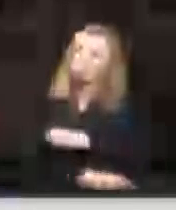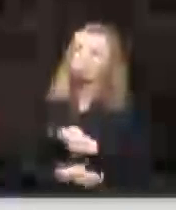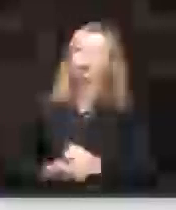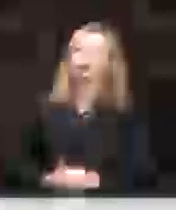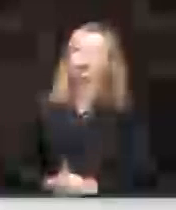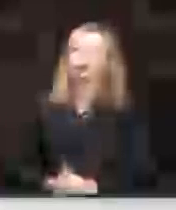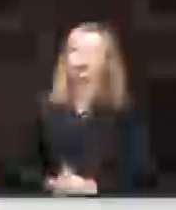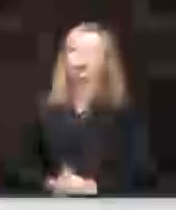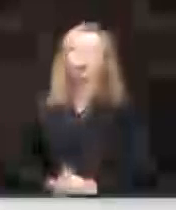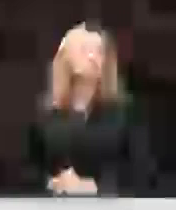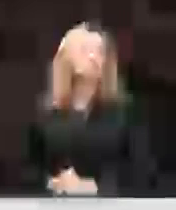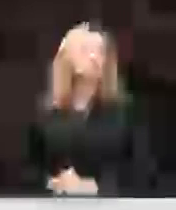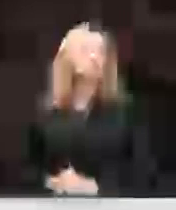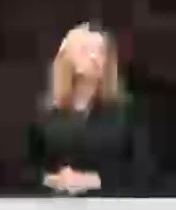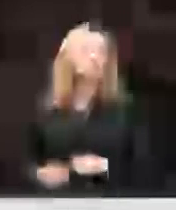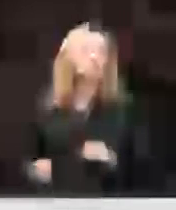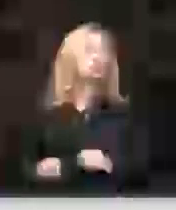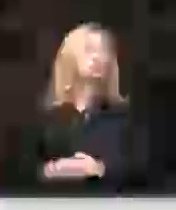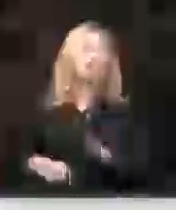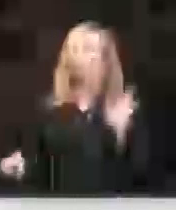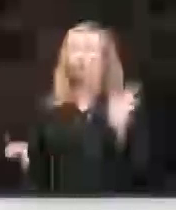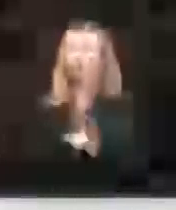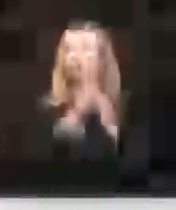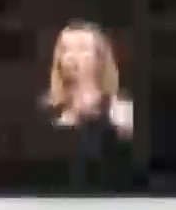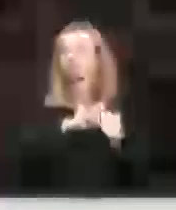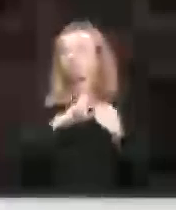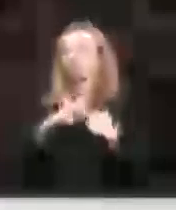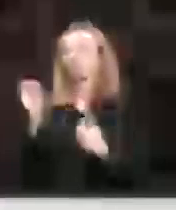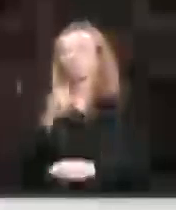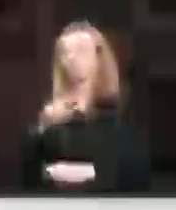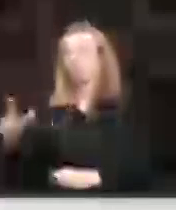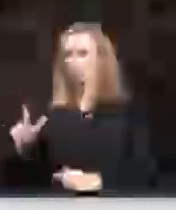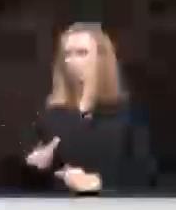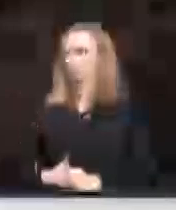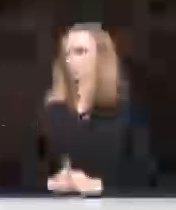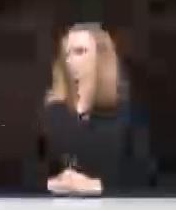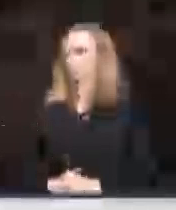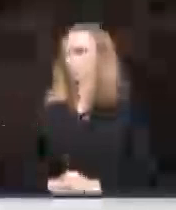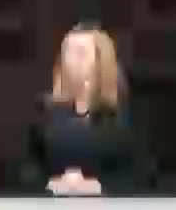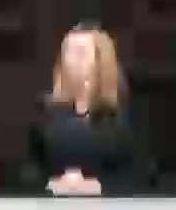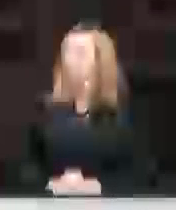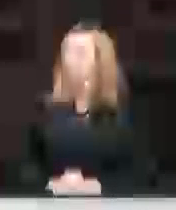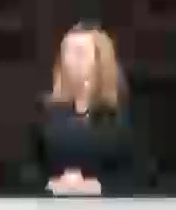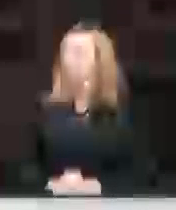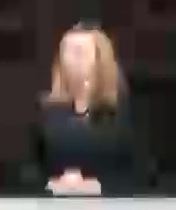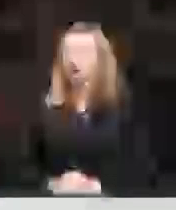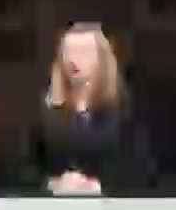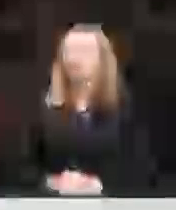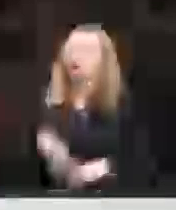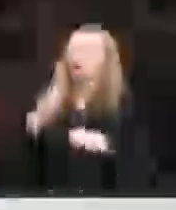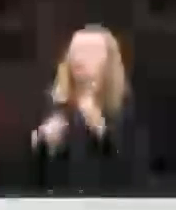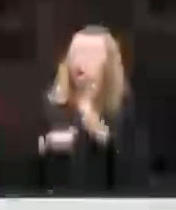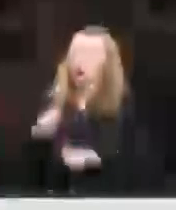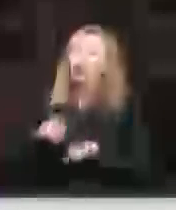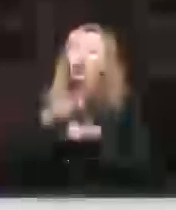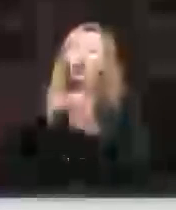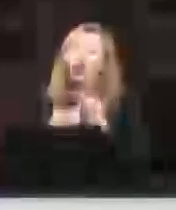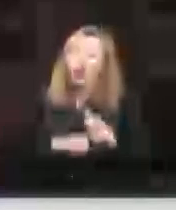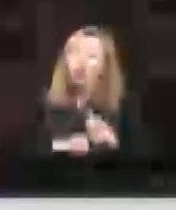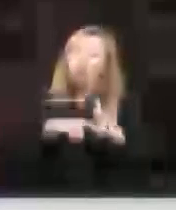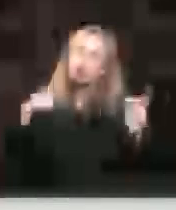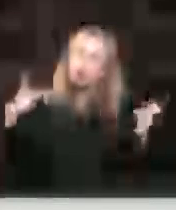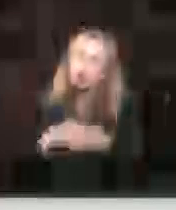sobre a lei de responsabilidade fiscal. como essa dívida pública foi